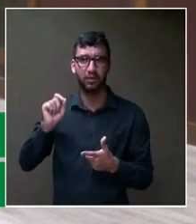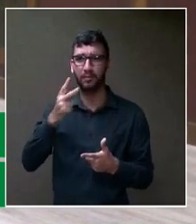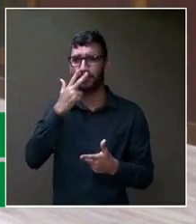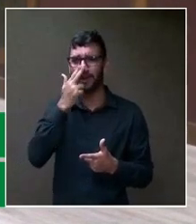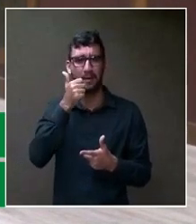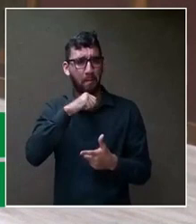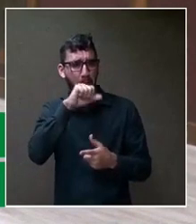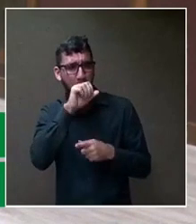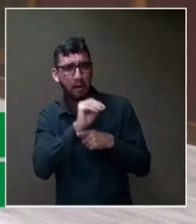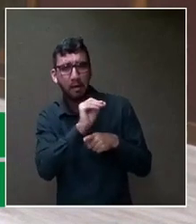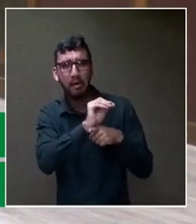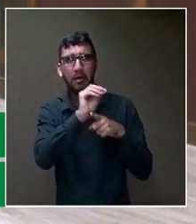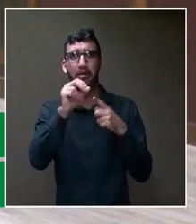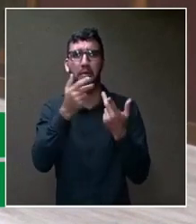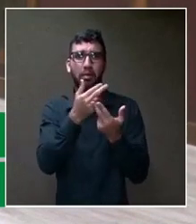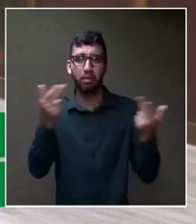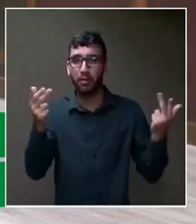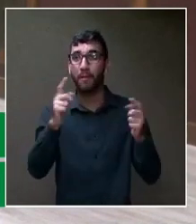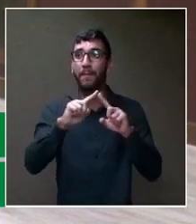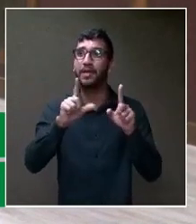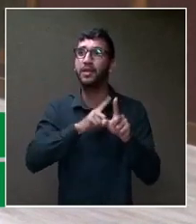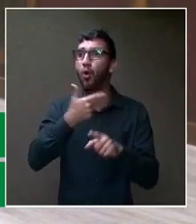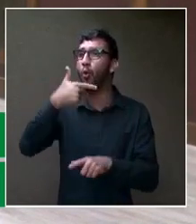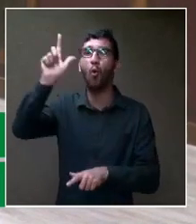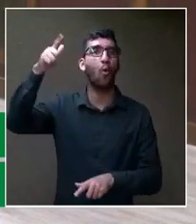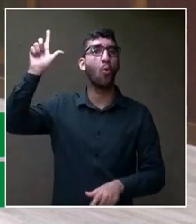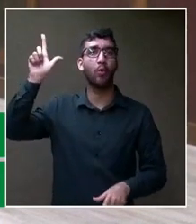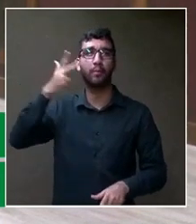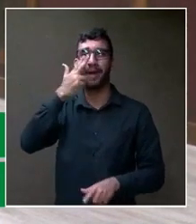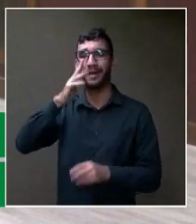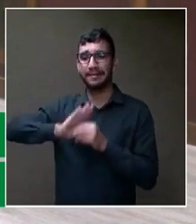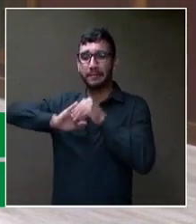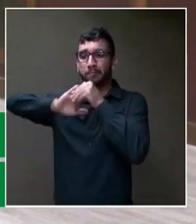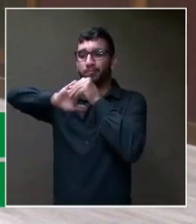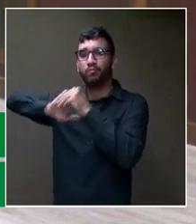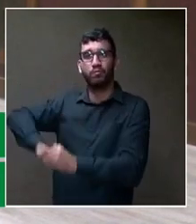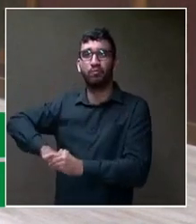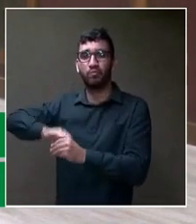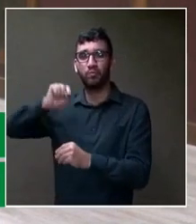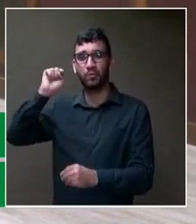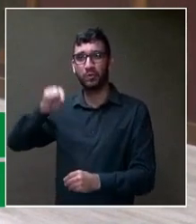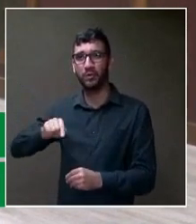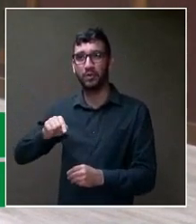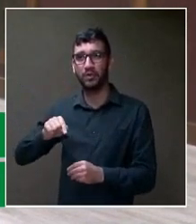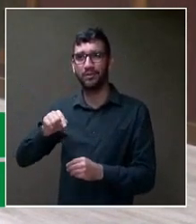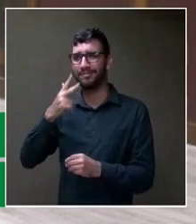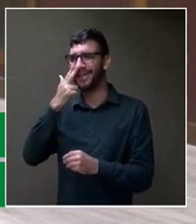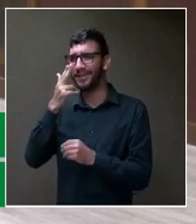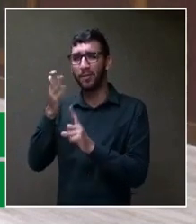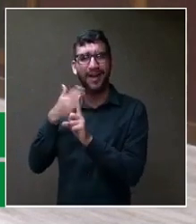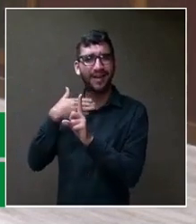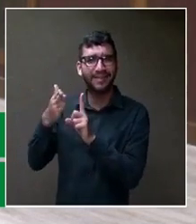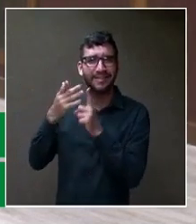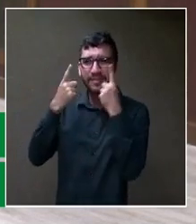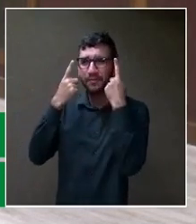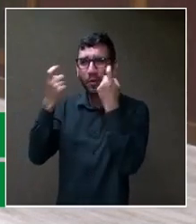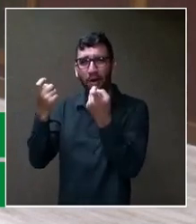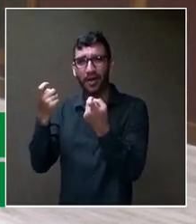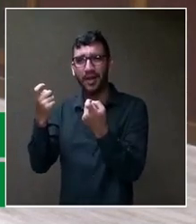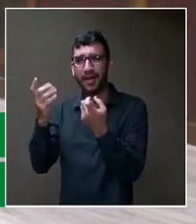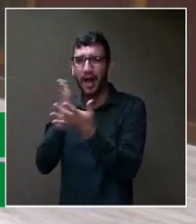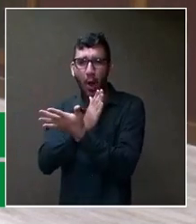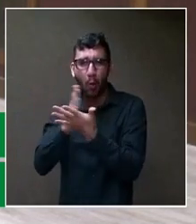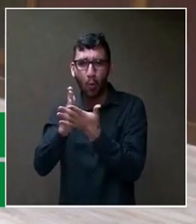dizer que ele tinha umas atitudes infantis? Algo que a oprimisse, uma agressão, uma tentativa, ela